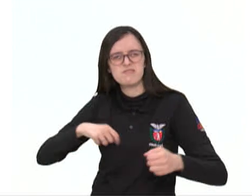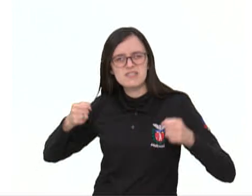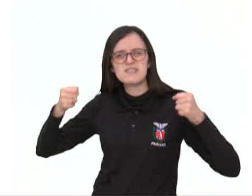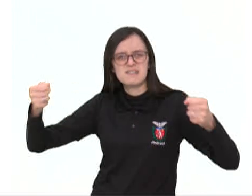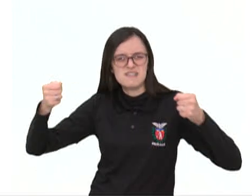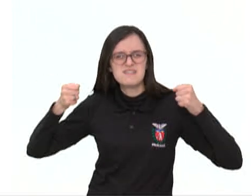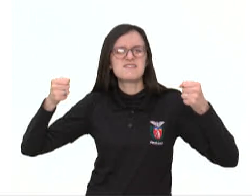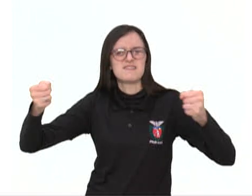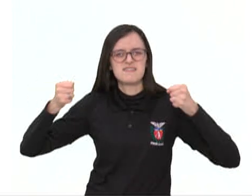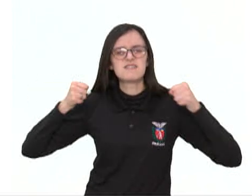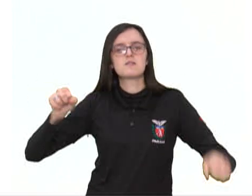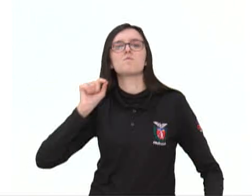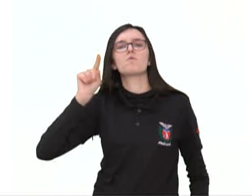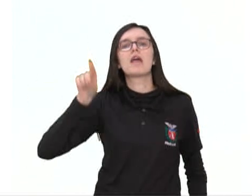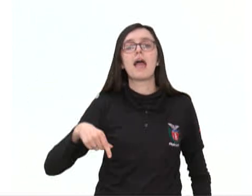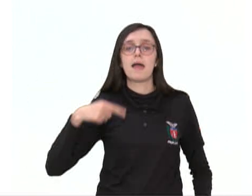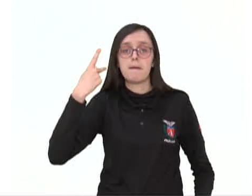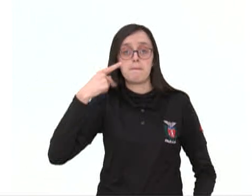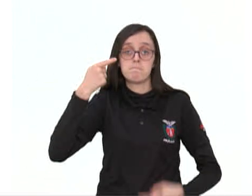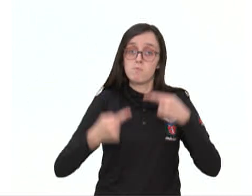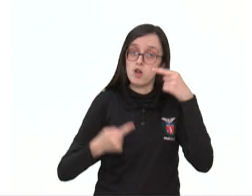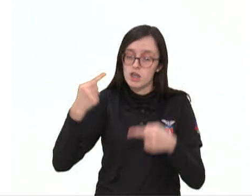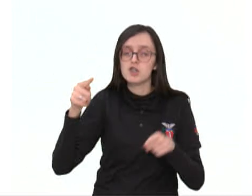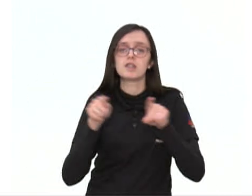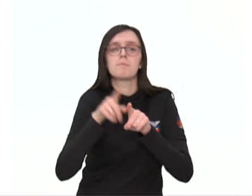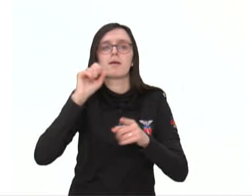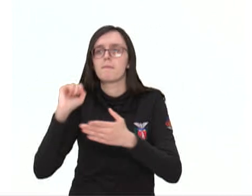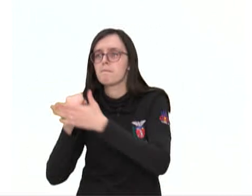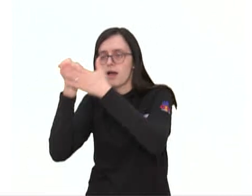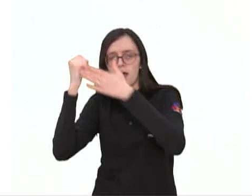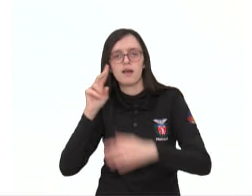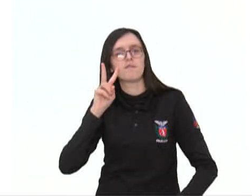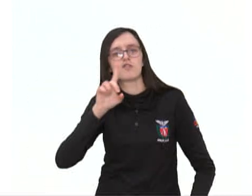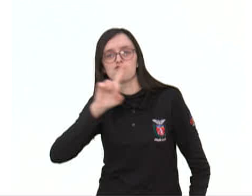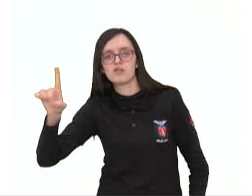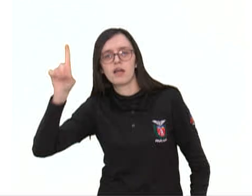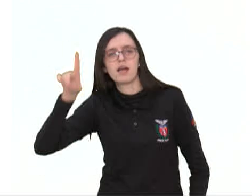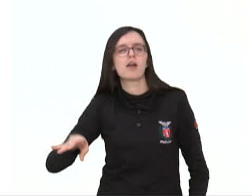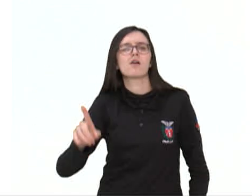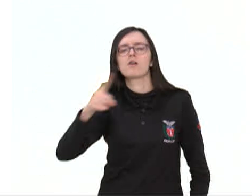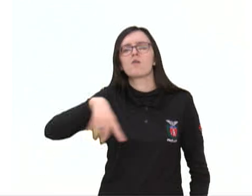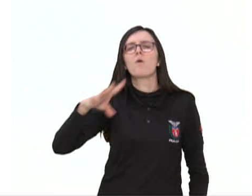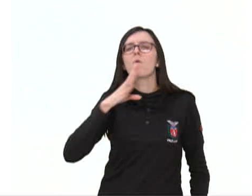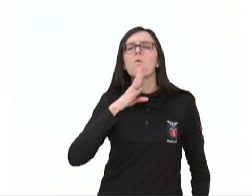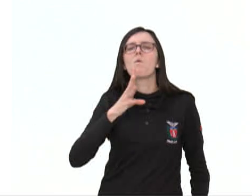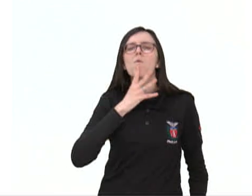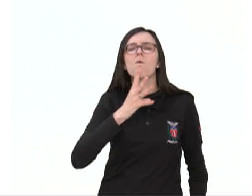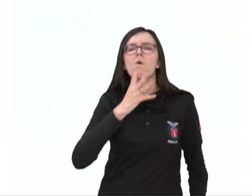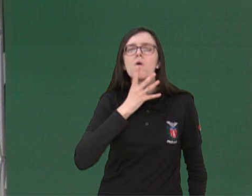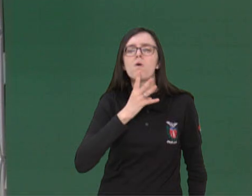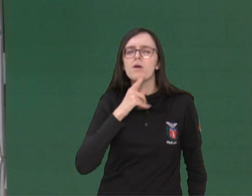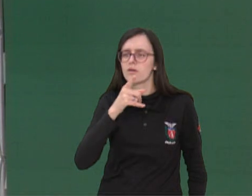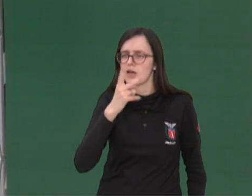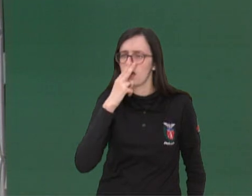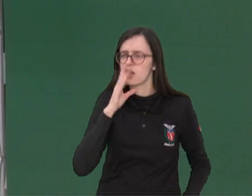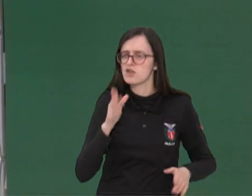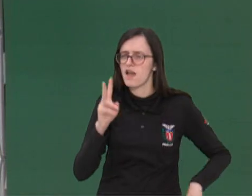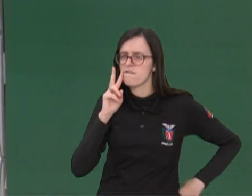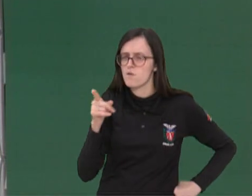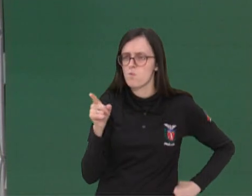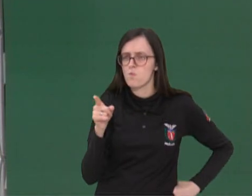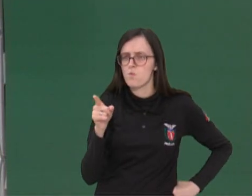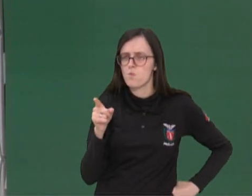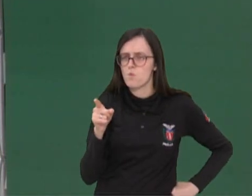protestando por questões políticas, e o símbolo à sua direita é um símbolo muito conhecido. Você provavelmente já viu